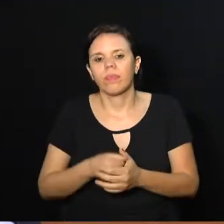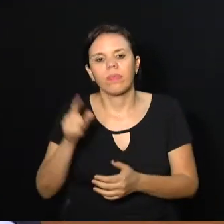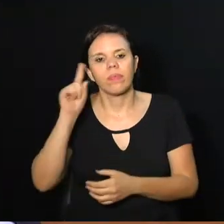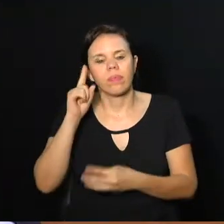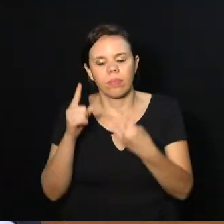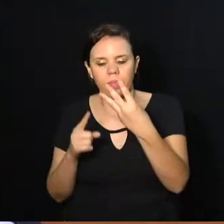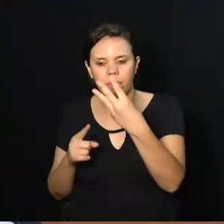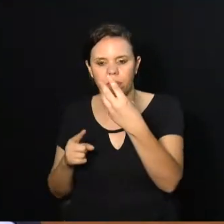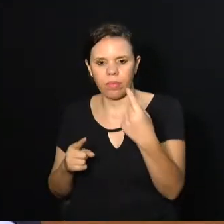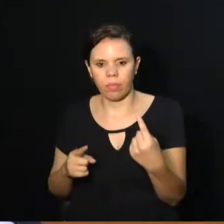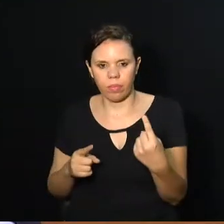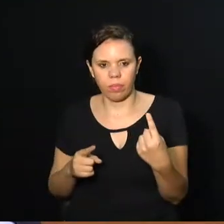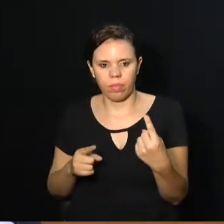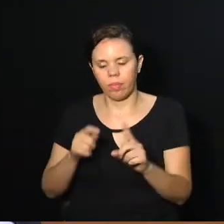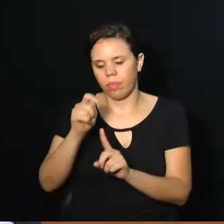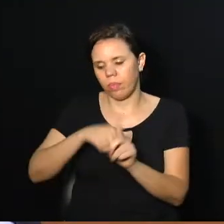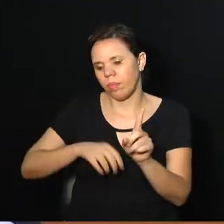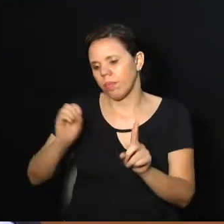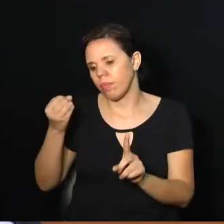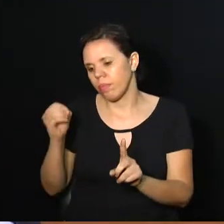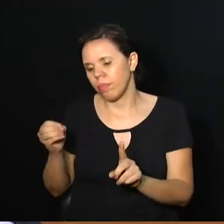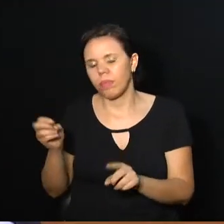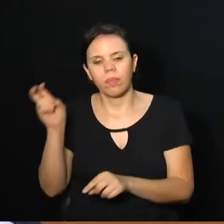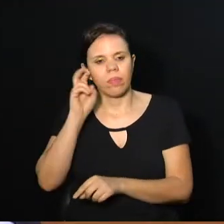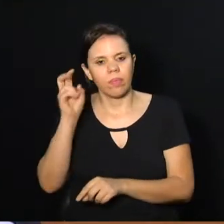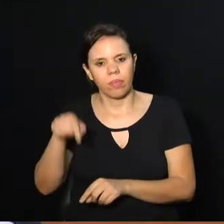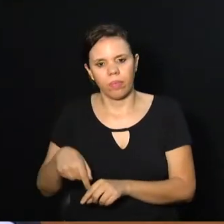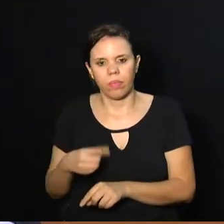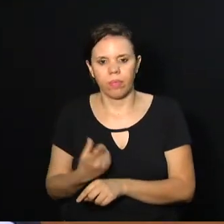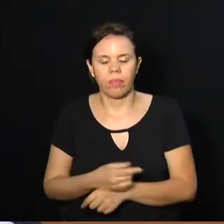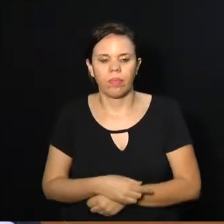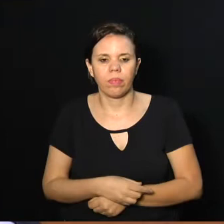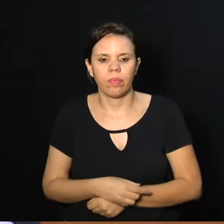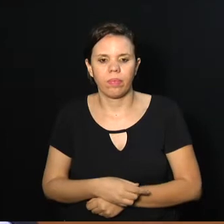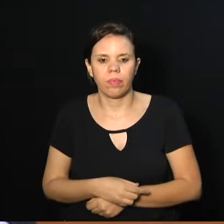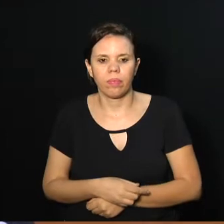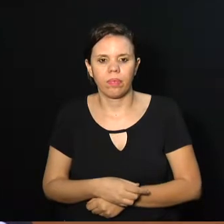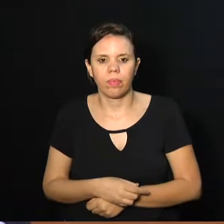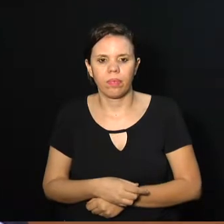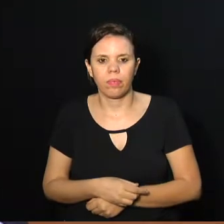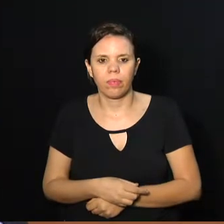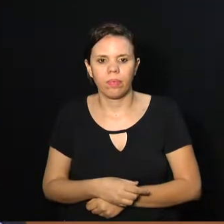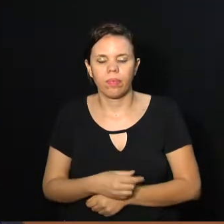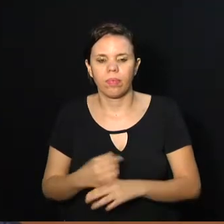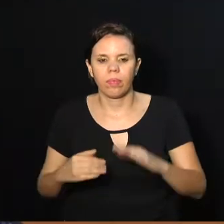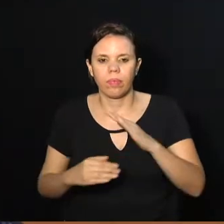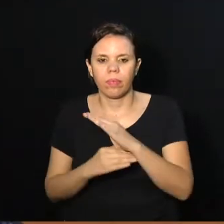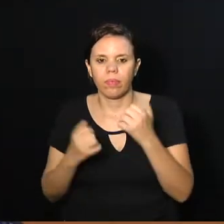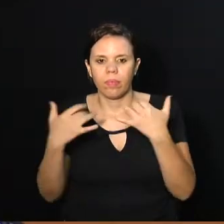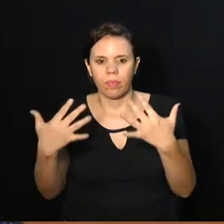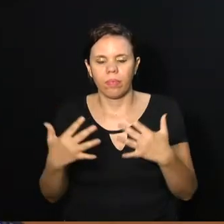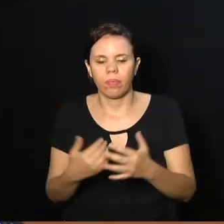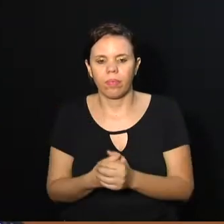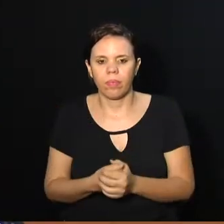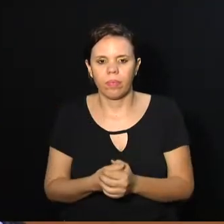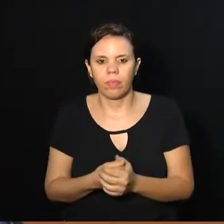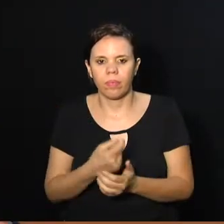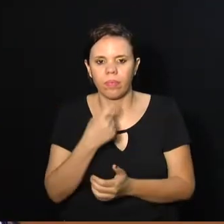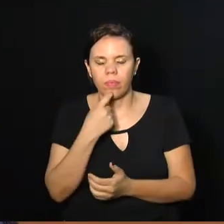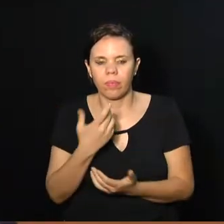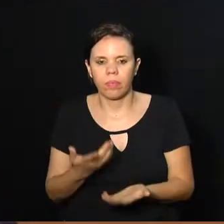de outubro de 2019, quinta-feira, aqui nesse plenário da Câmara Municipal de Campinas. Tem o tema já? Ainda não,